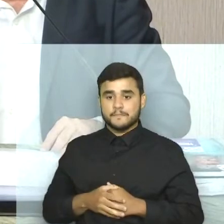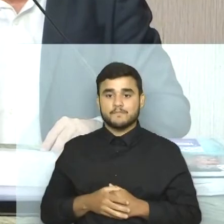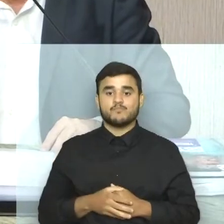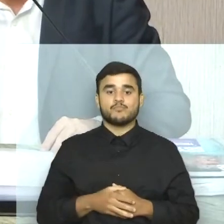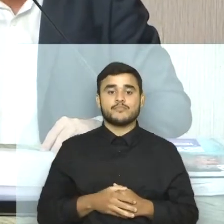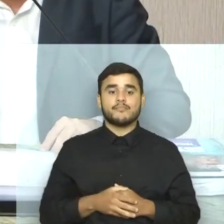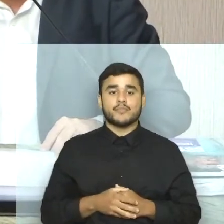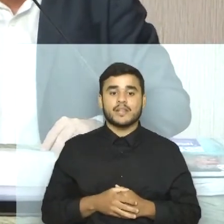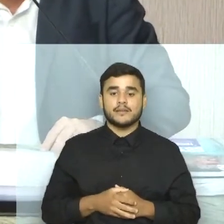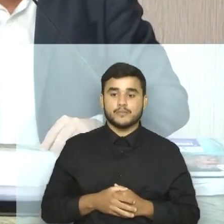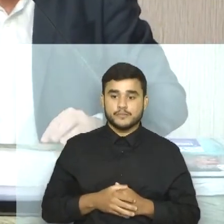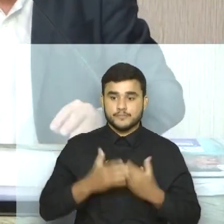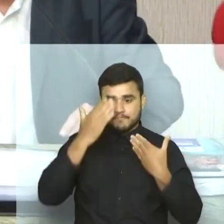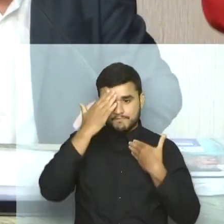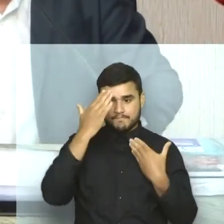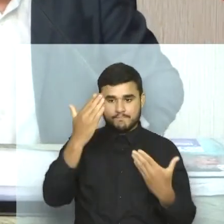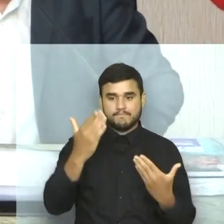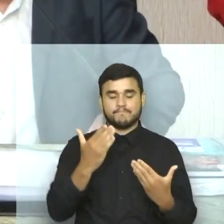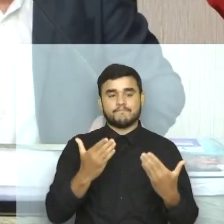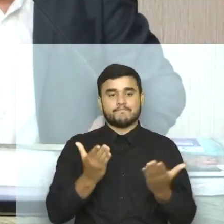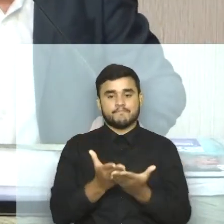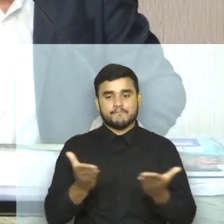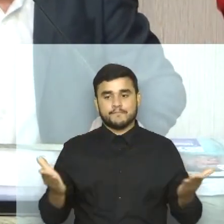Agradecendo a presença de todos,